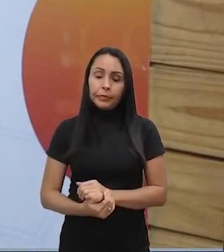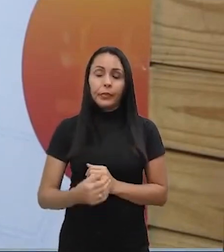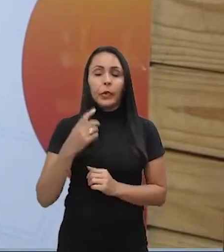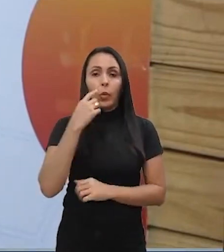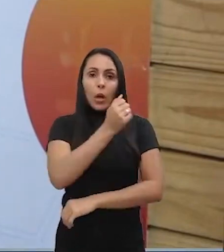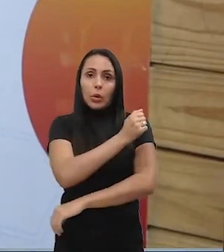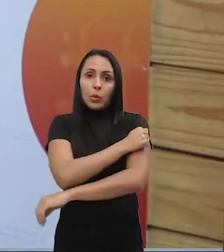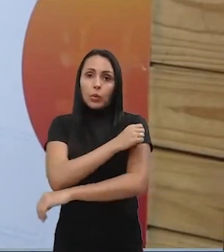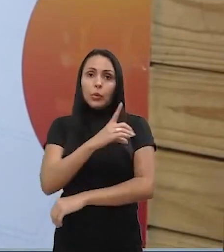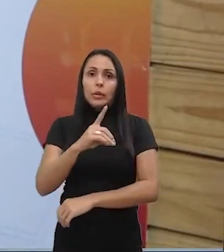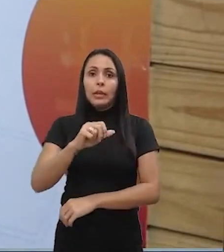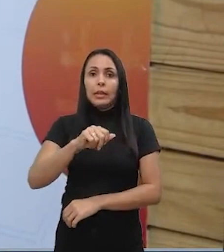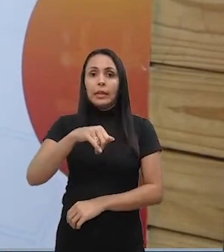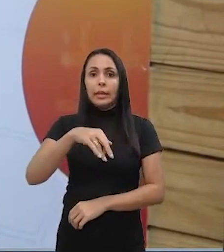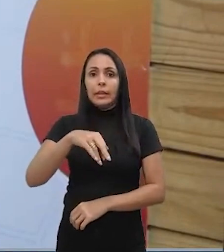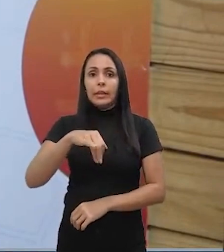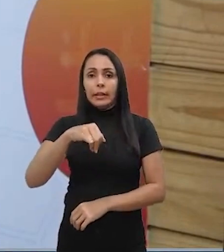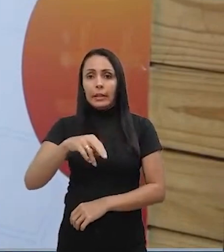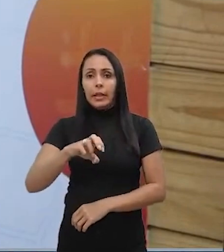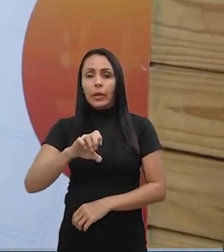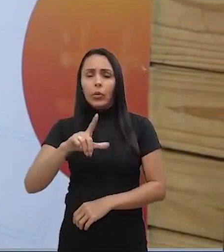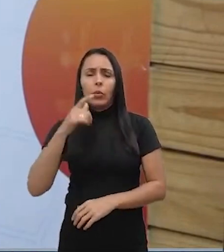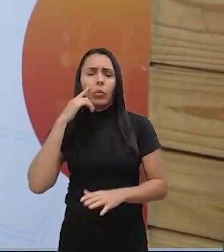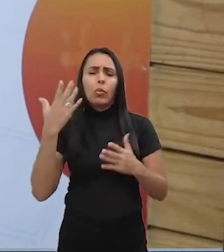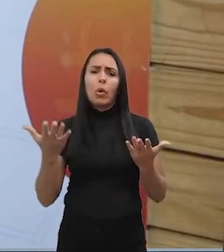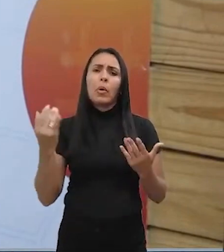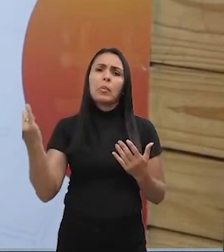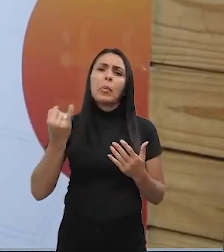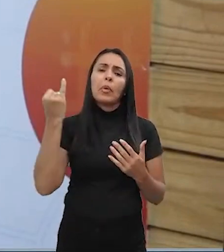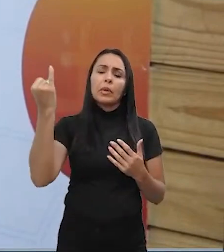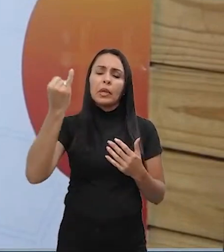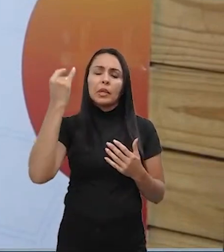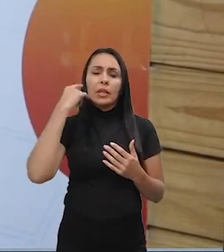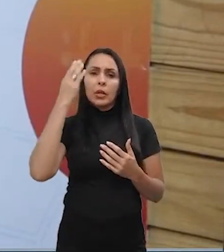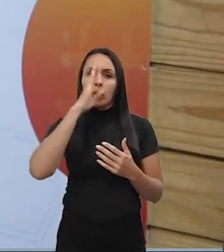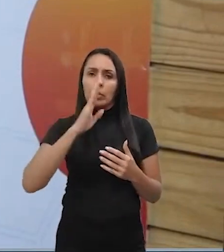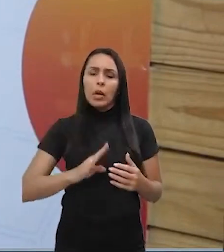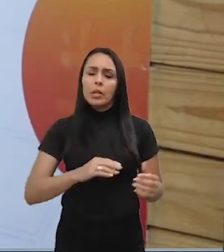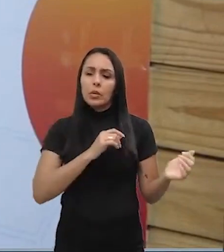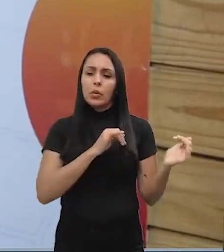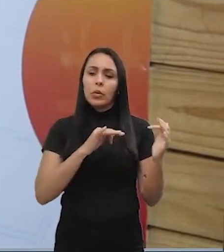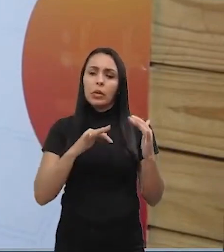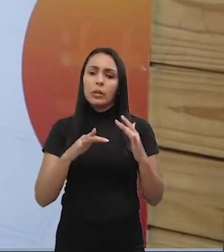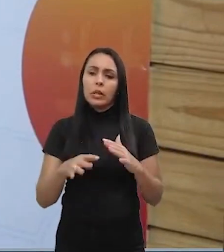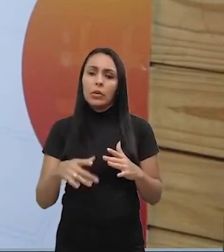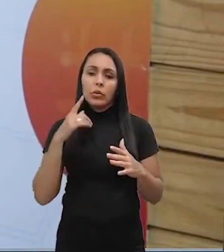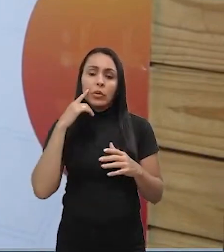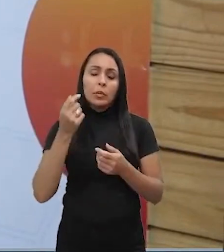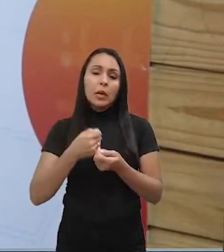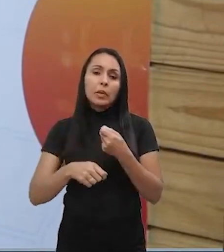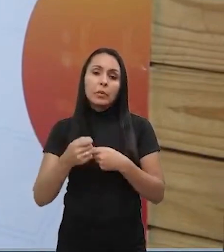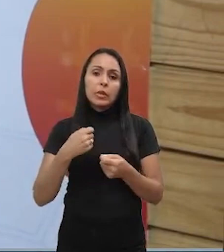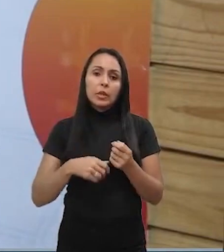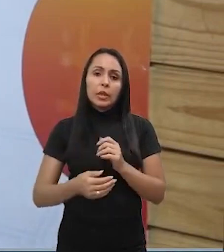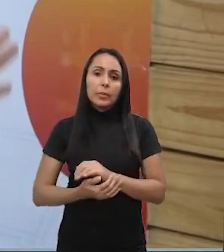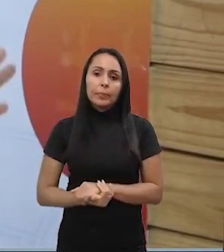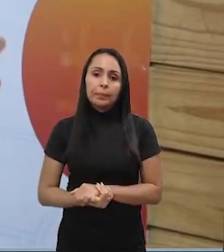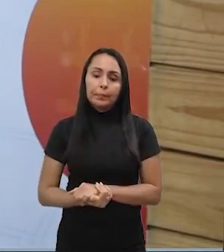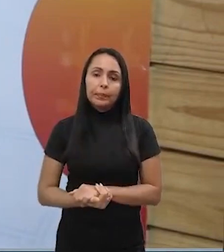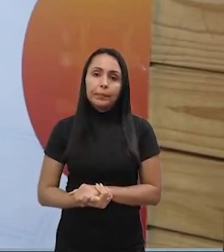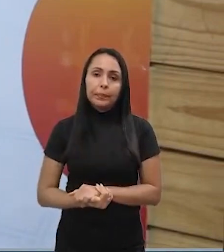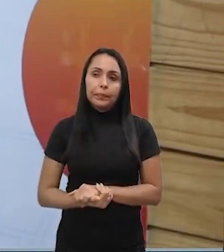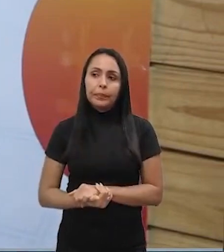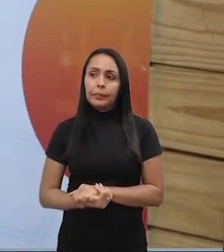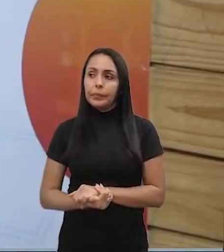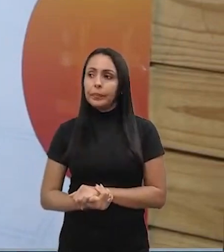Ele disse assim, professora, qual foi a importância que o Brasil colonial trouxe para a administração? Vamos lá,